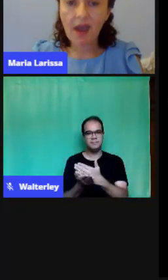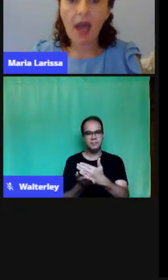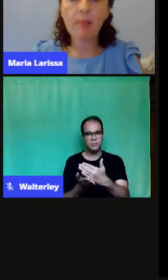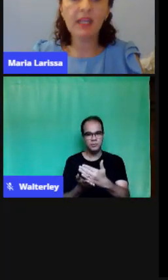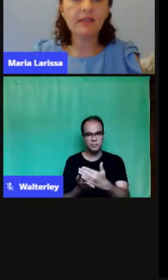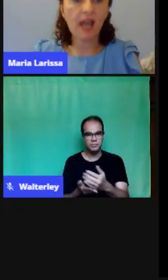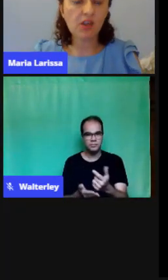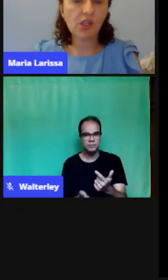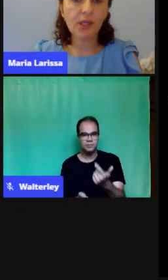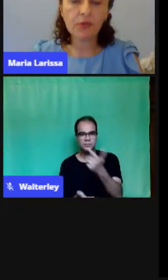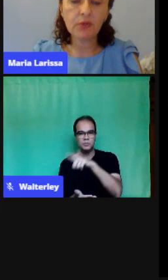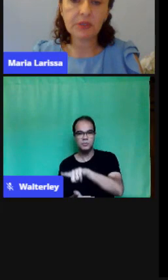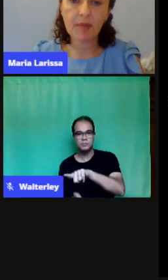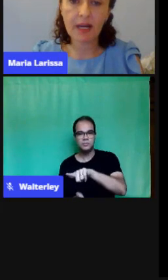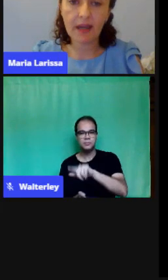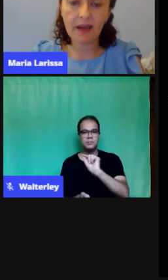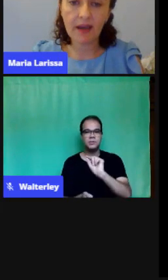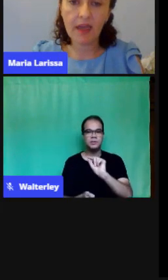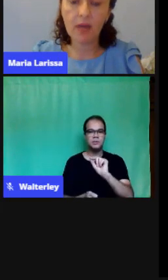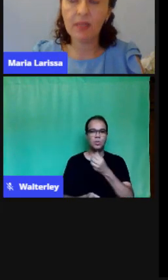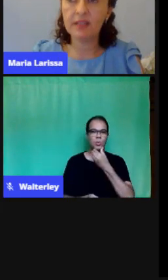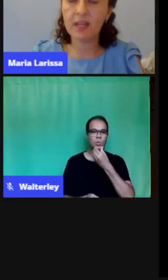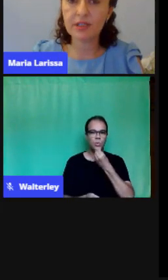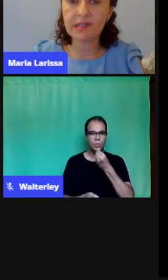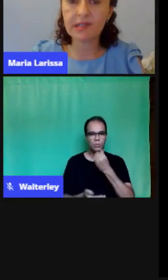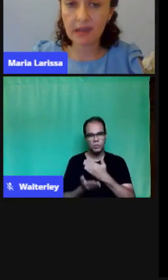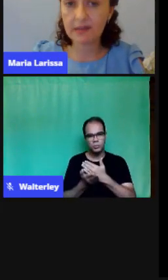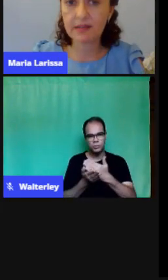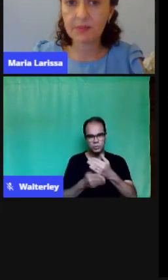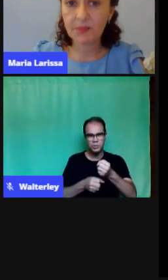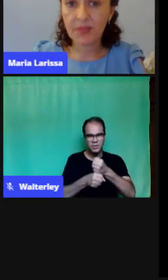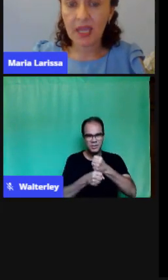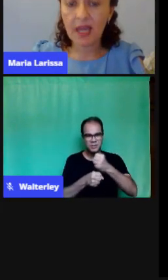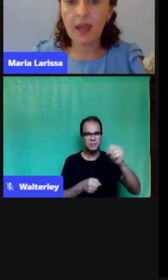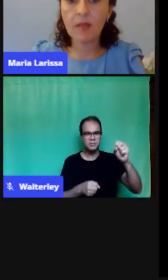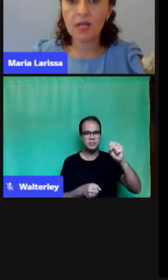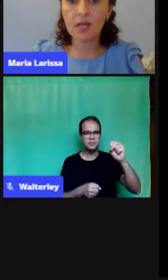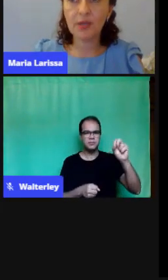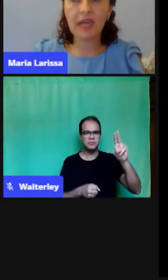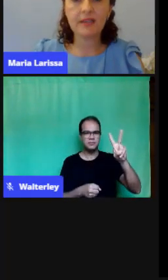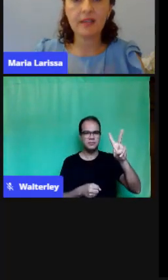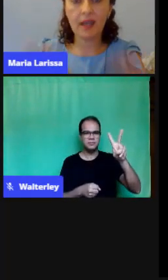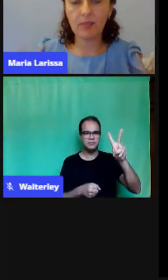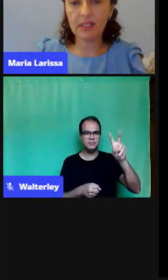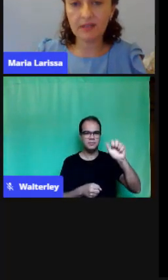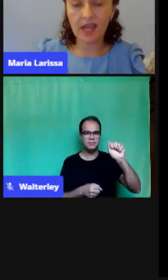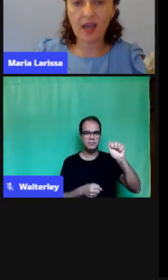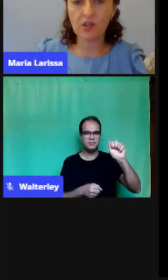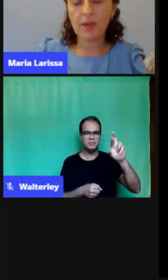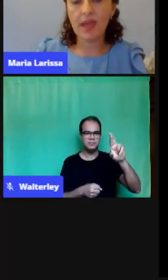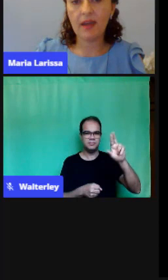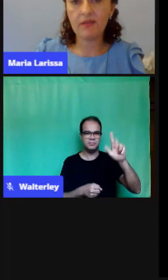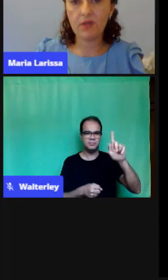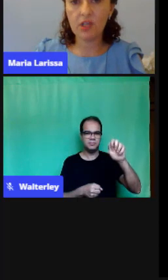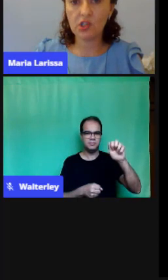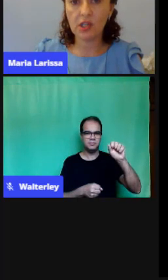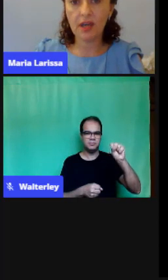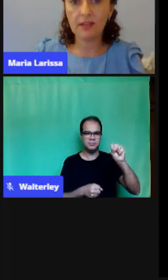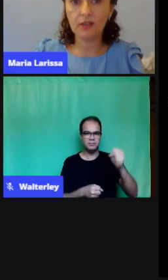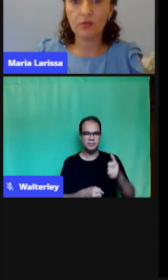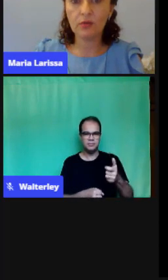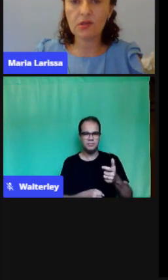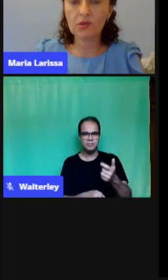Vargas. A habilidade que eu vou trabalhar é a habilidade 6. Lembrando que essa habilidade, ela